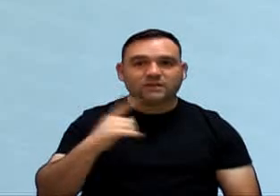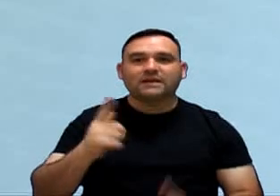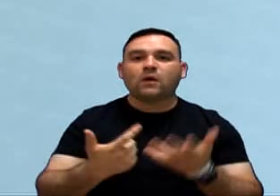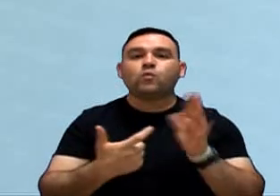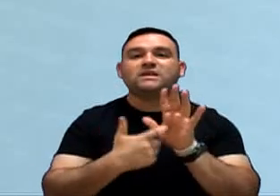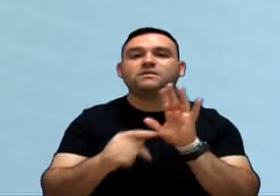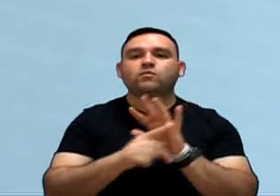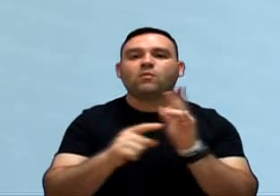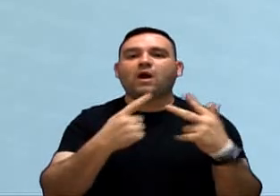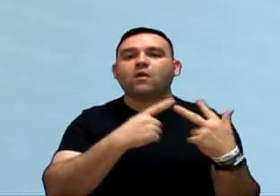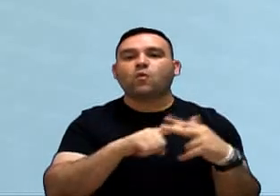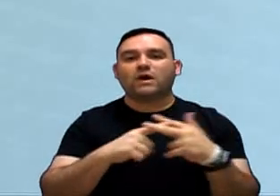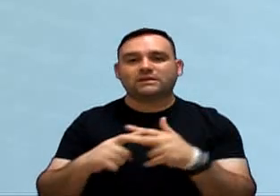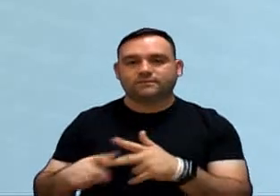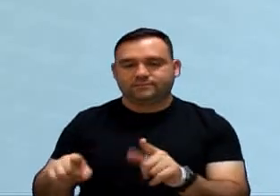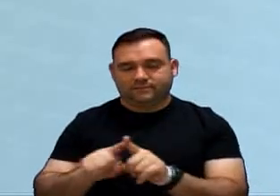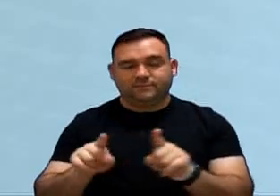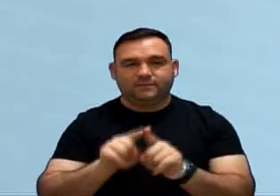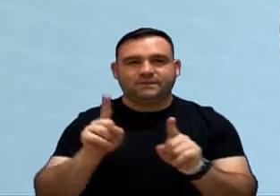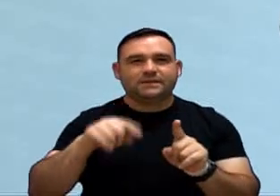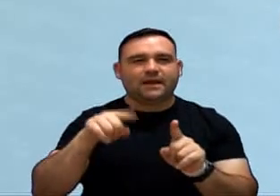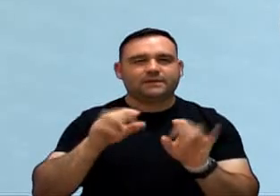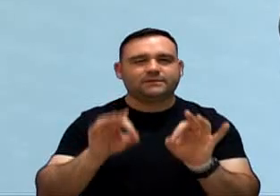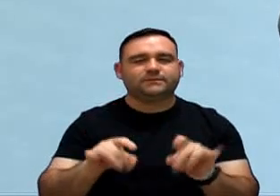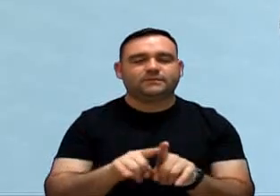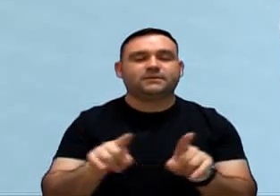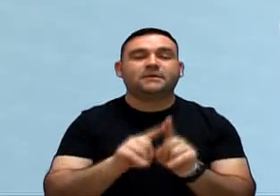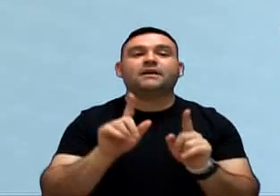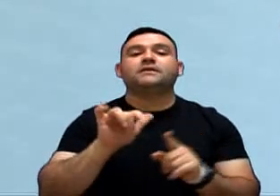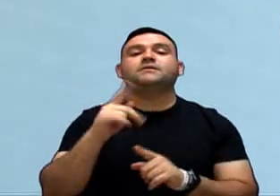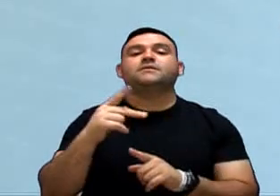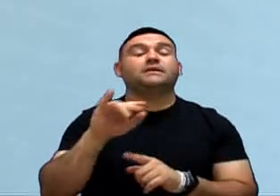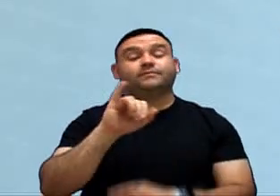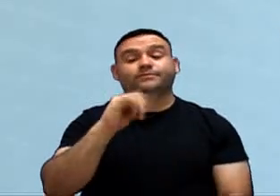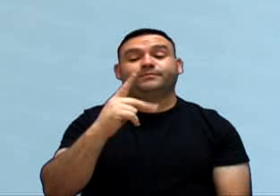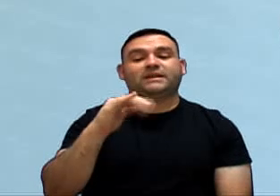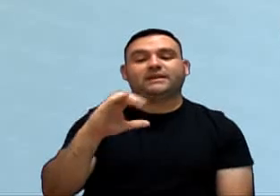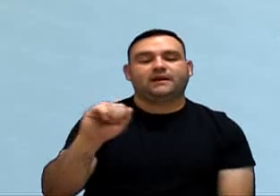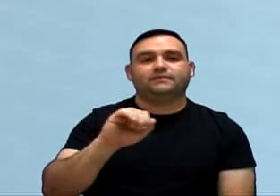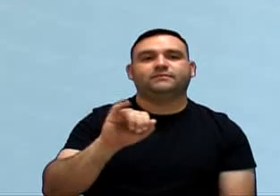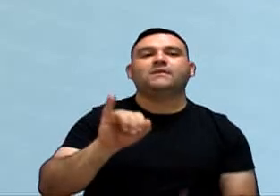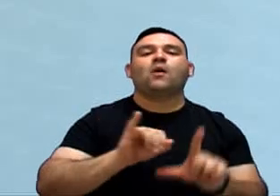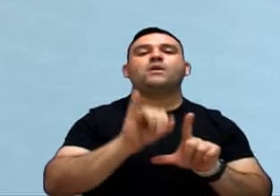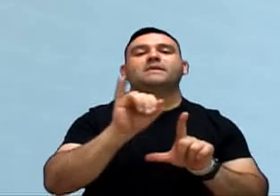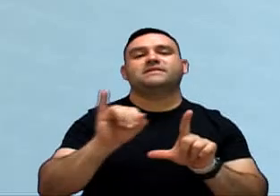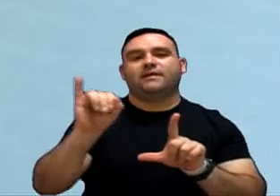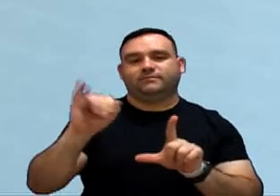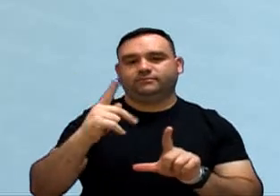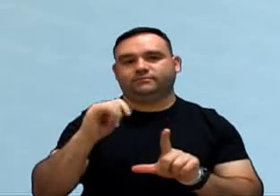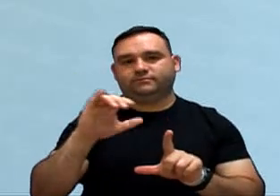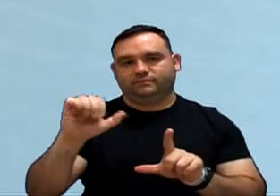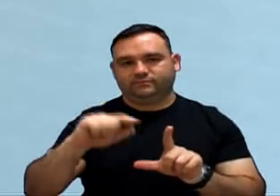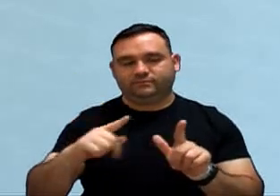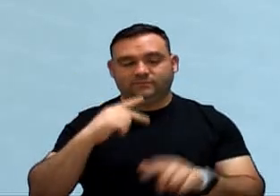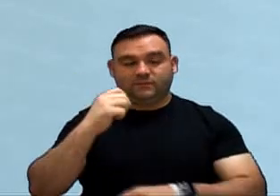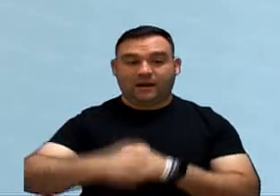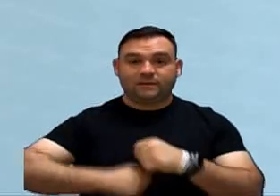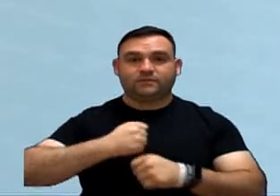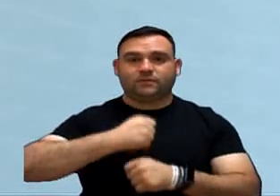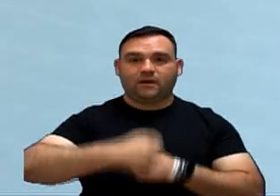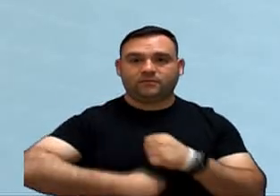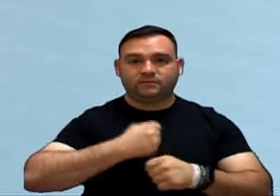índice de correção, é isso mesmo, IGPM, IPCA, possa ser corrigido no IPCA